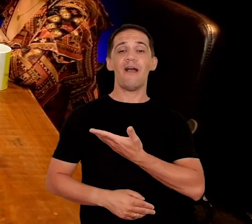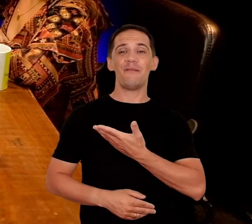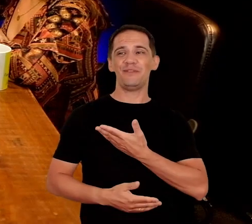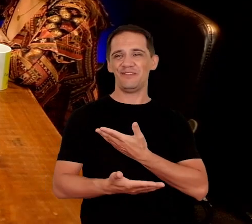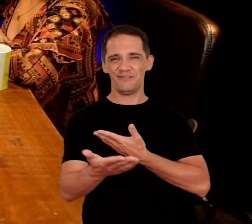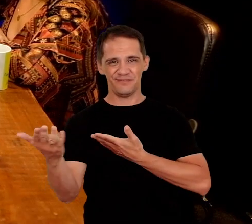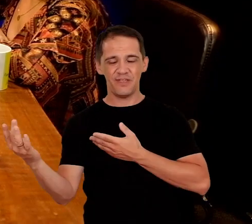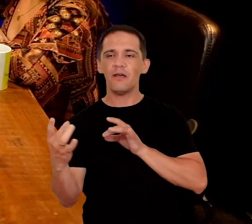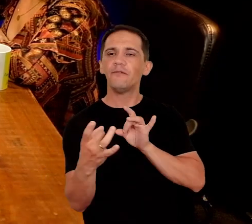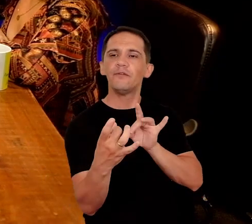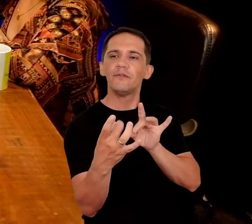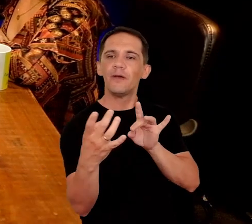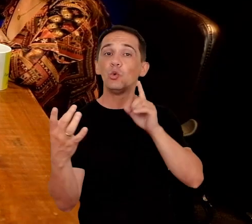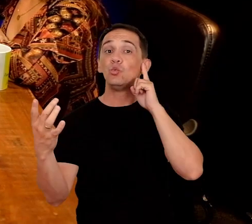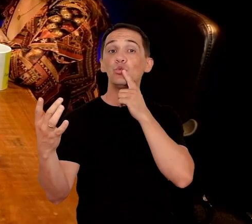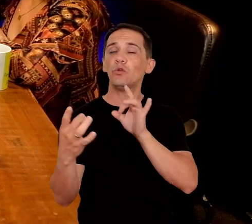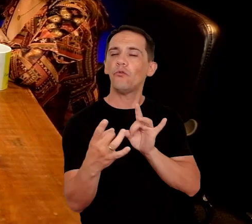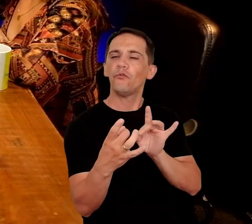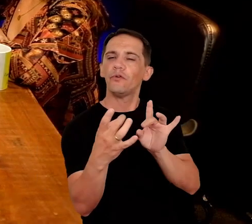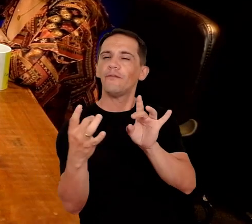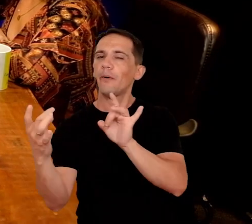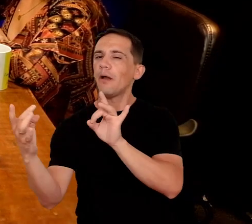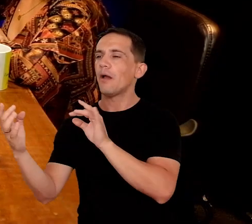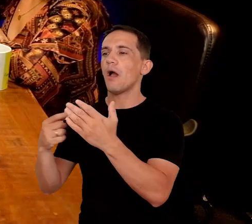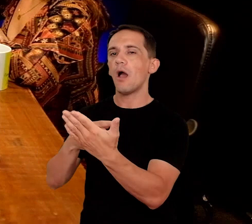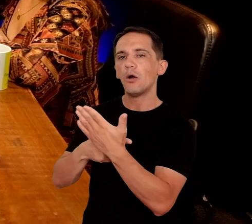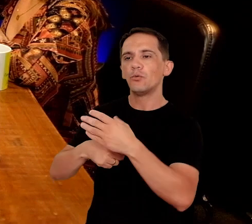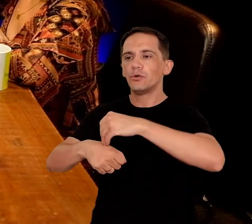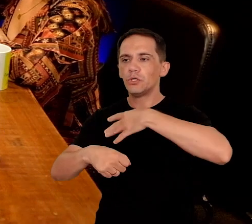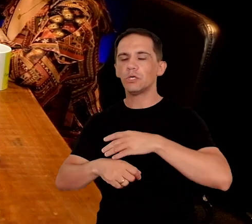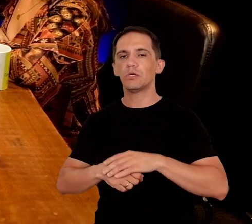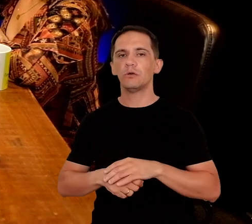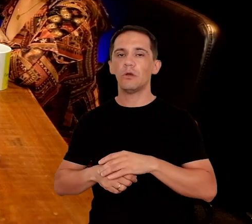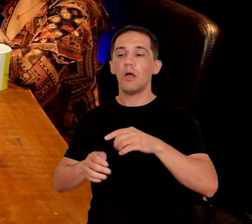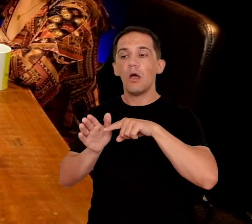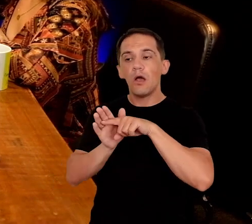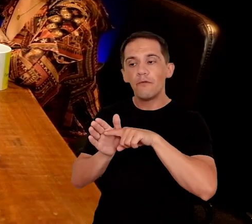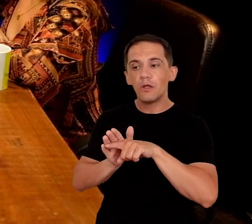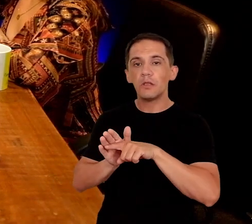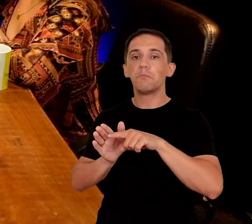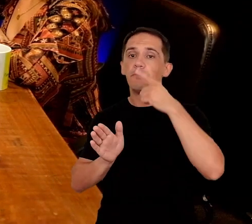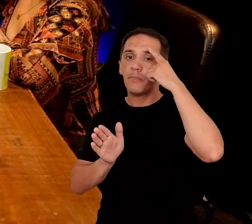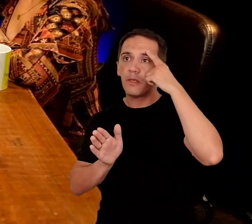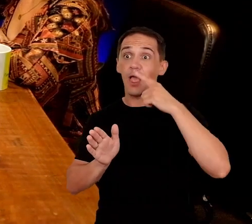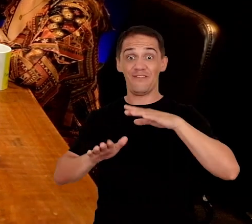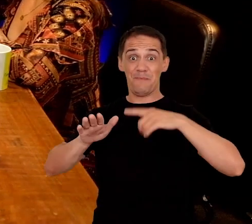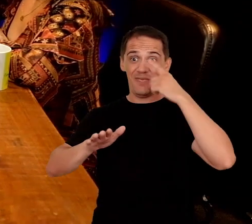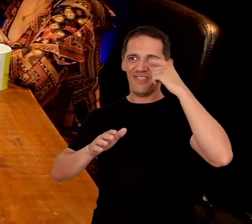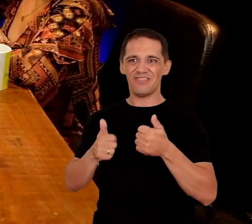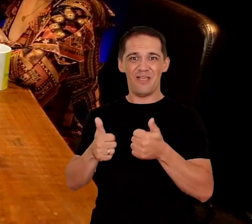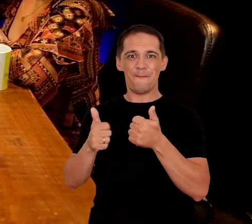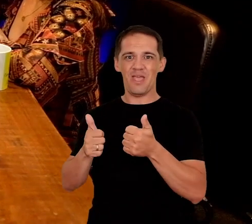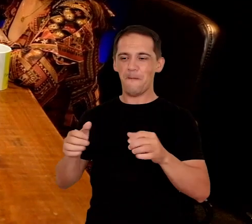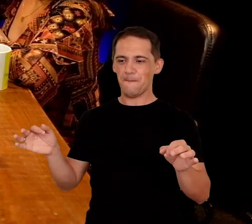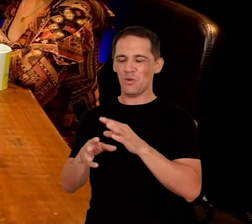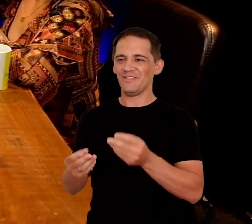conhecidos amigos, né, que fazem esse feedback para nós. Aham. Porque a gente tem esse cuidado, né? Às vezes a gente acha, É né, porque eu tu fez, tu fiz-